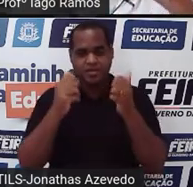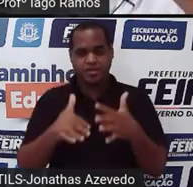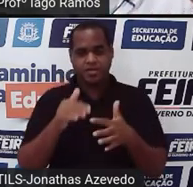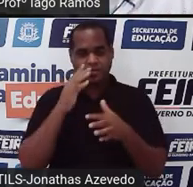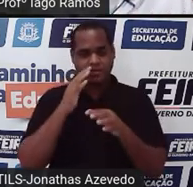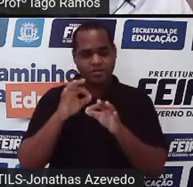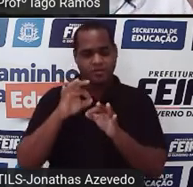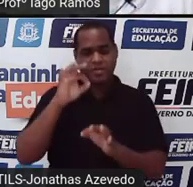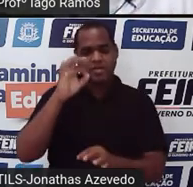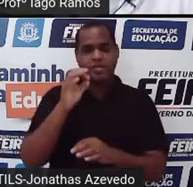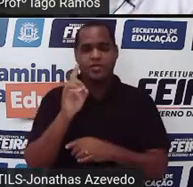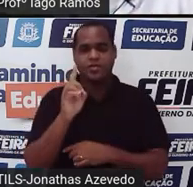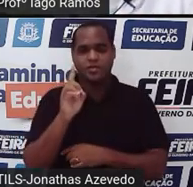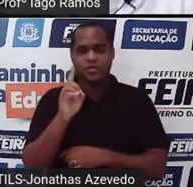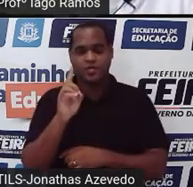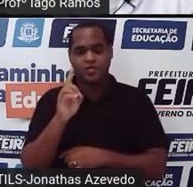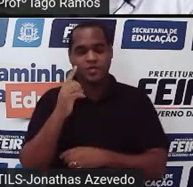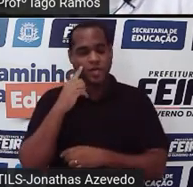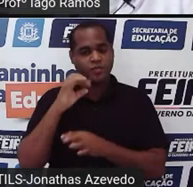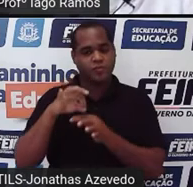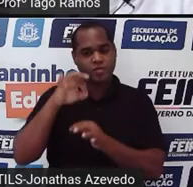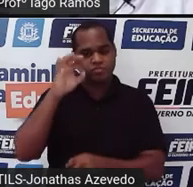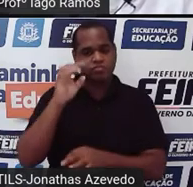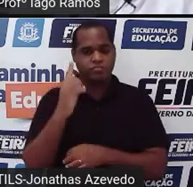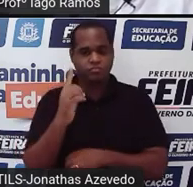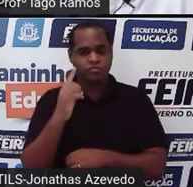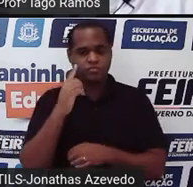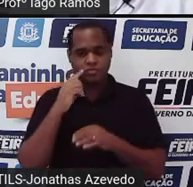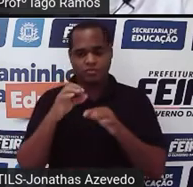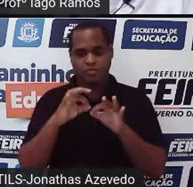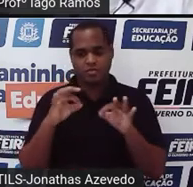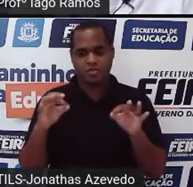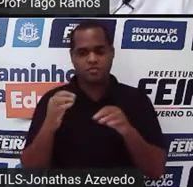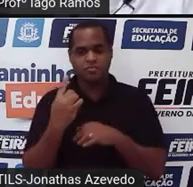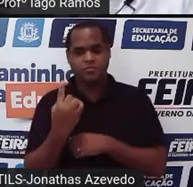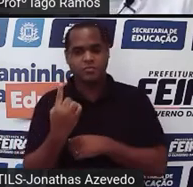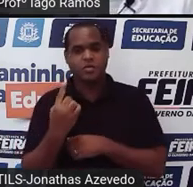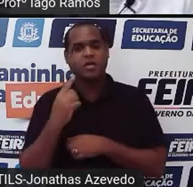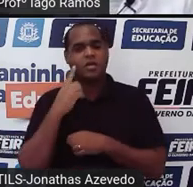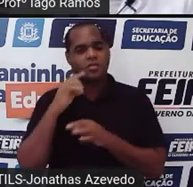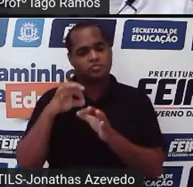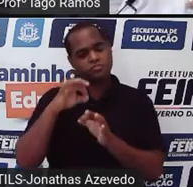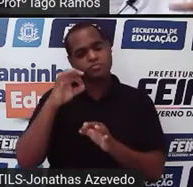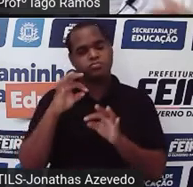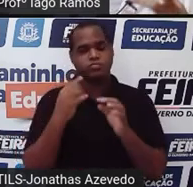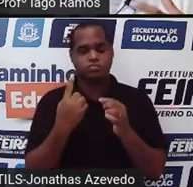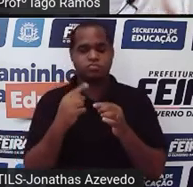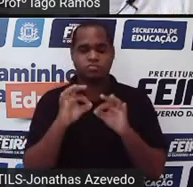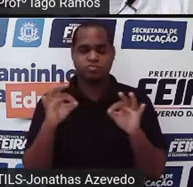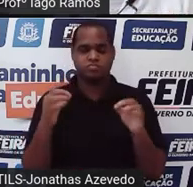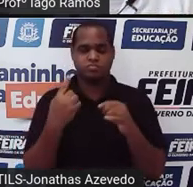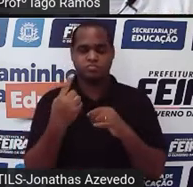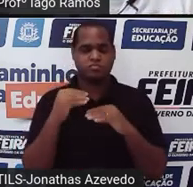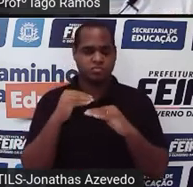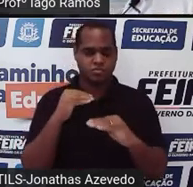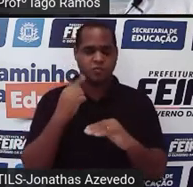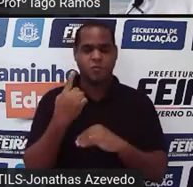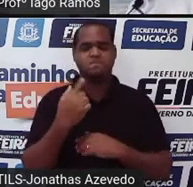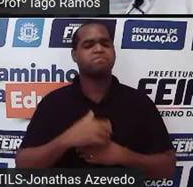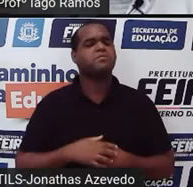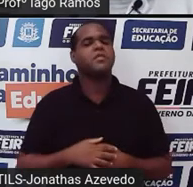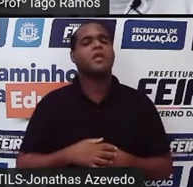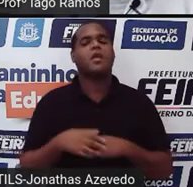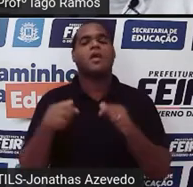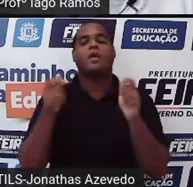comprimento um altura um a largura um tá então como é que a gente pode